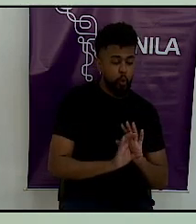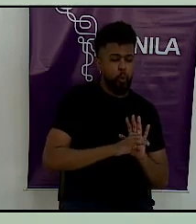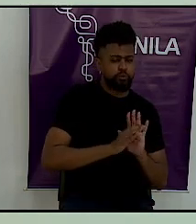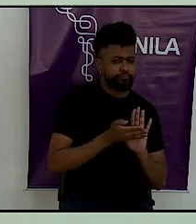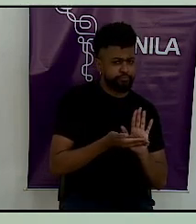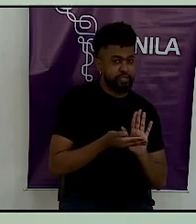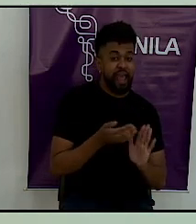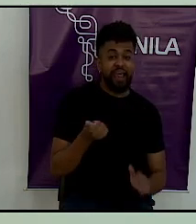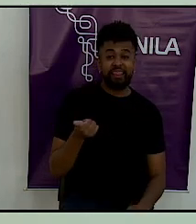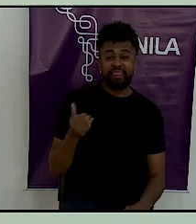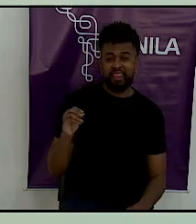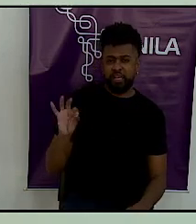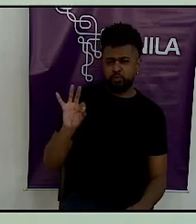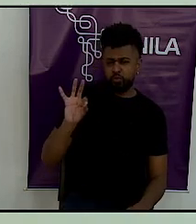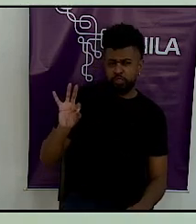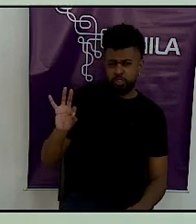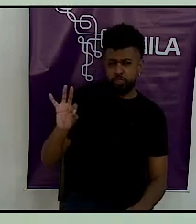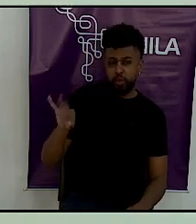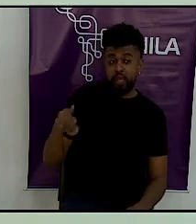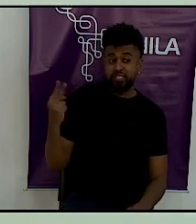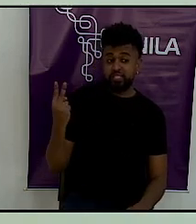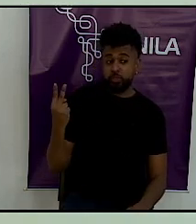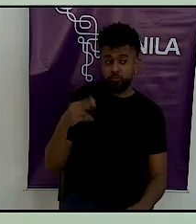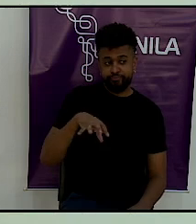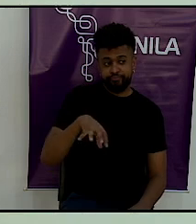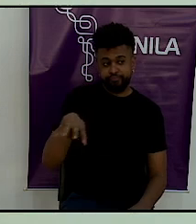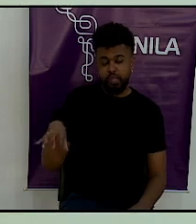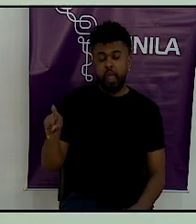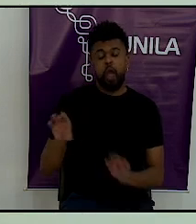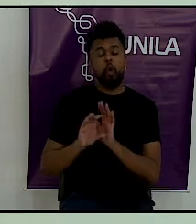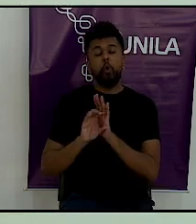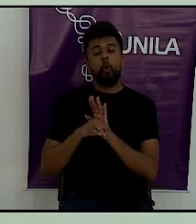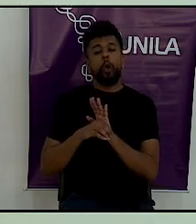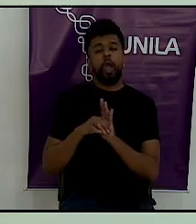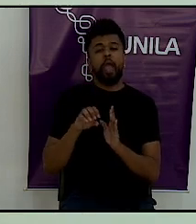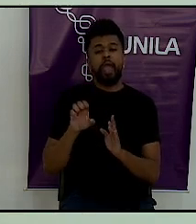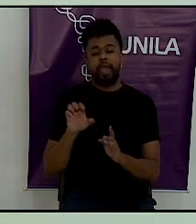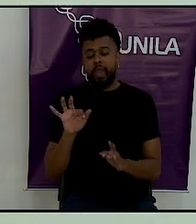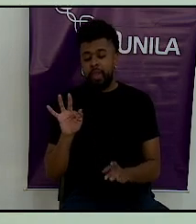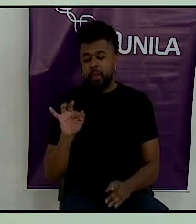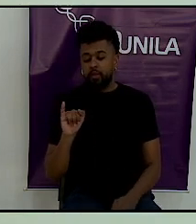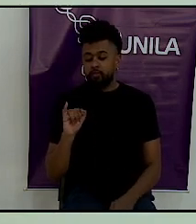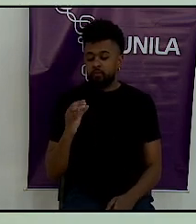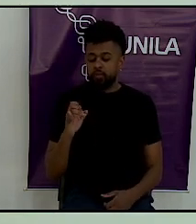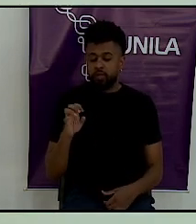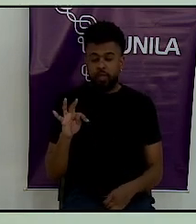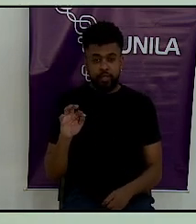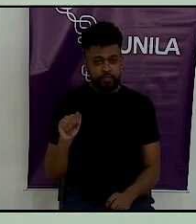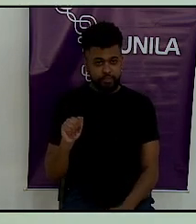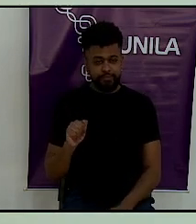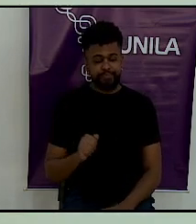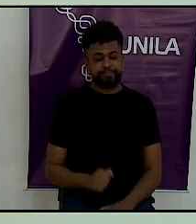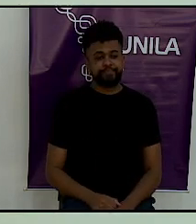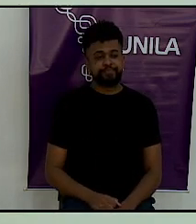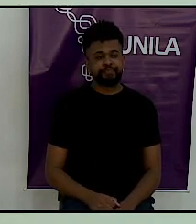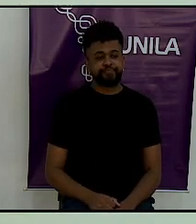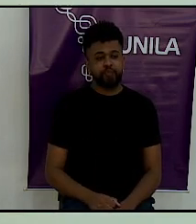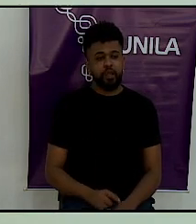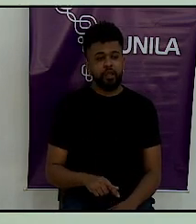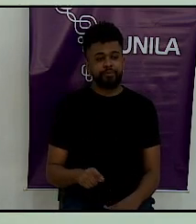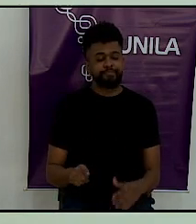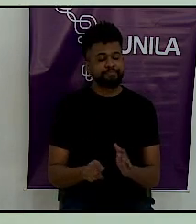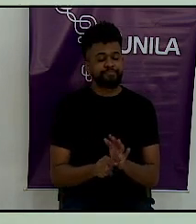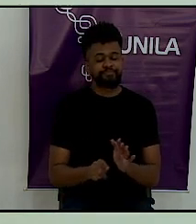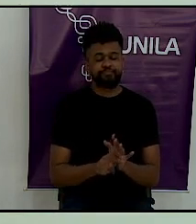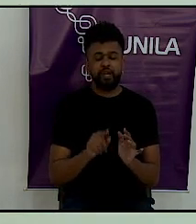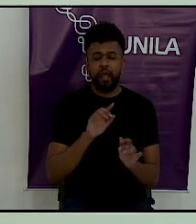E 10%, que é a segunda parte da fórmula lá, um conceito de eficiência, né, que são os quocientes de eficiência que vão levar em